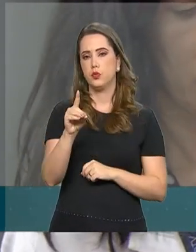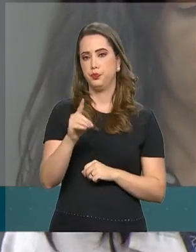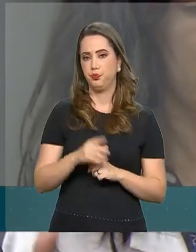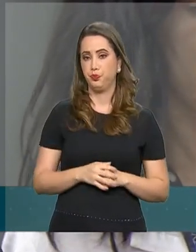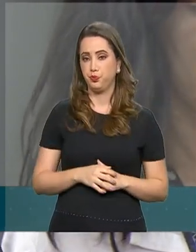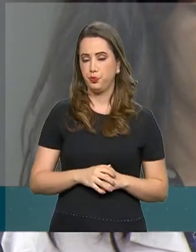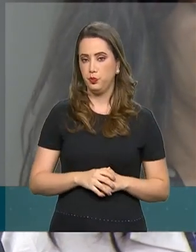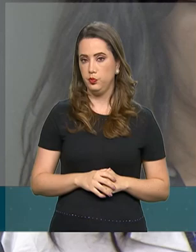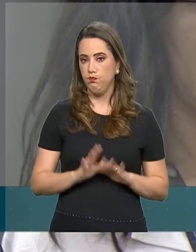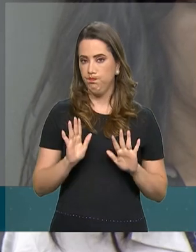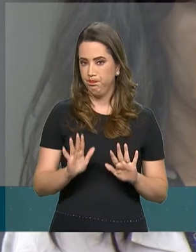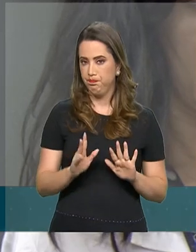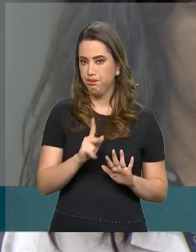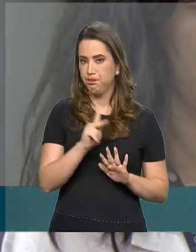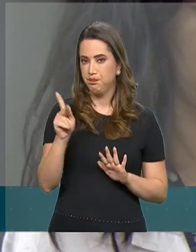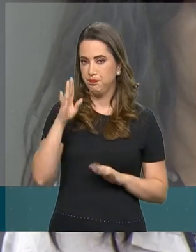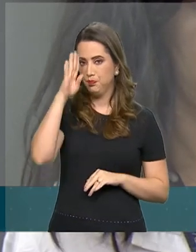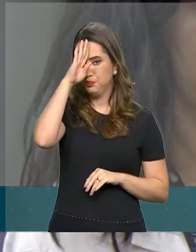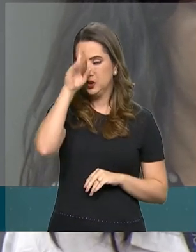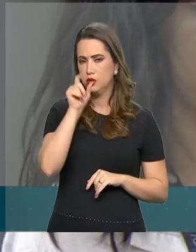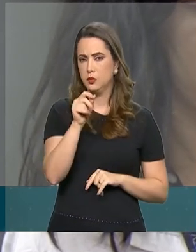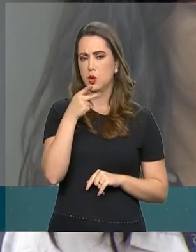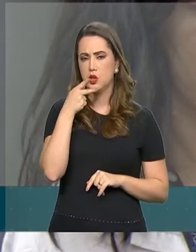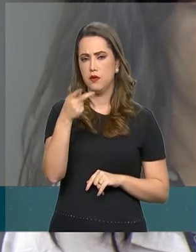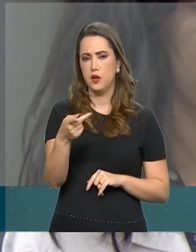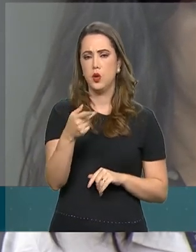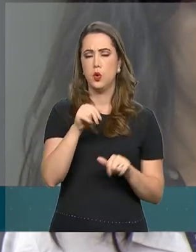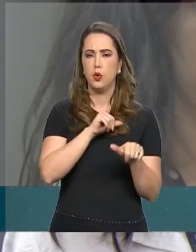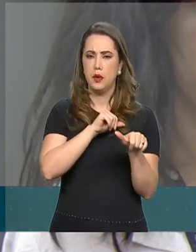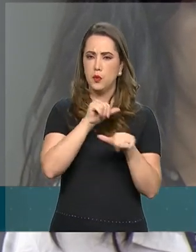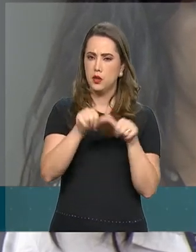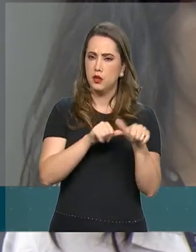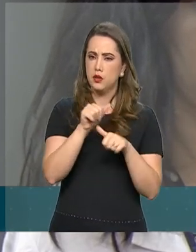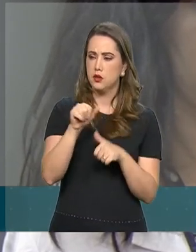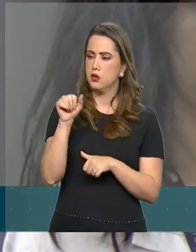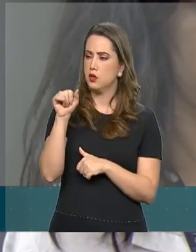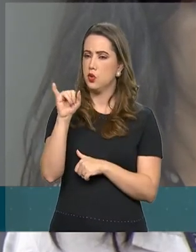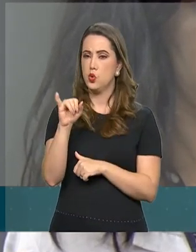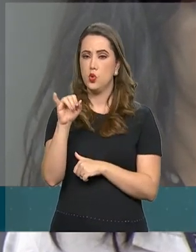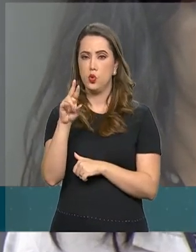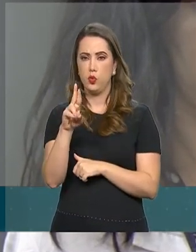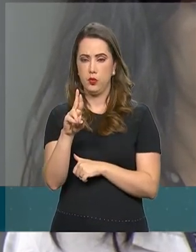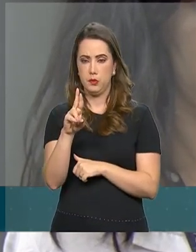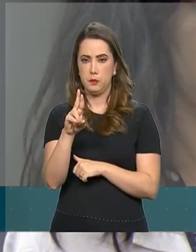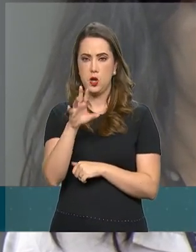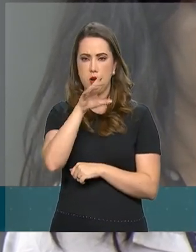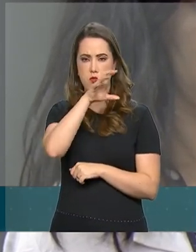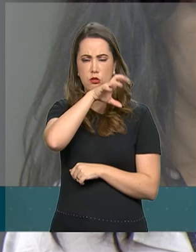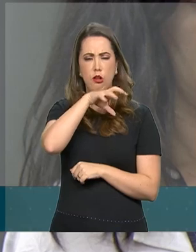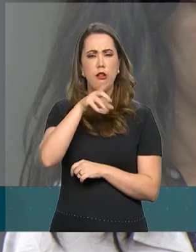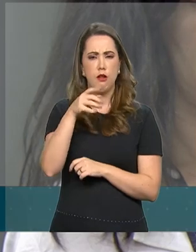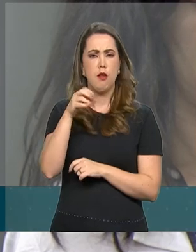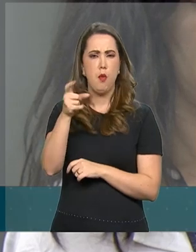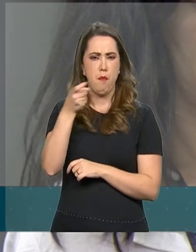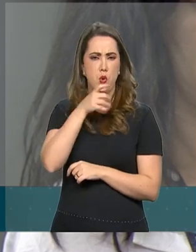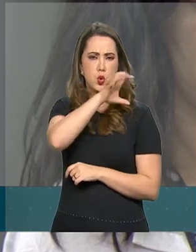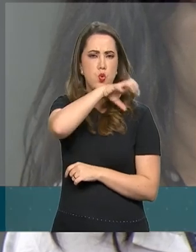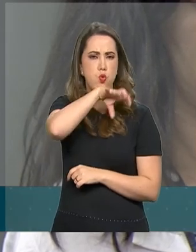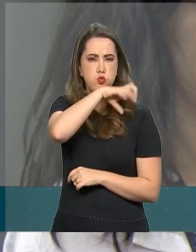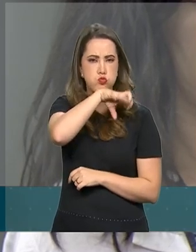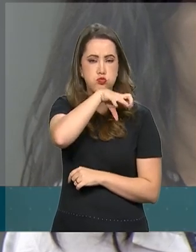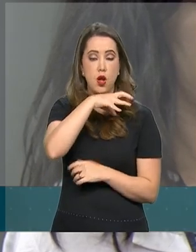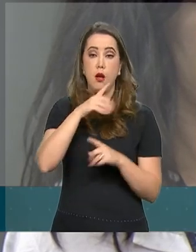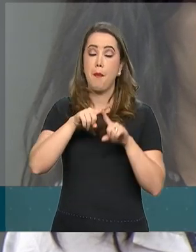citou a questão do reajuste da tabela do imposto de renda um assunto que logicamente interessa muita gente é muito contribuinte no entanto